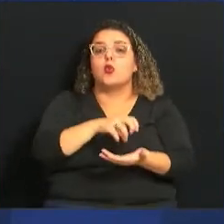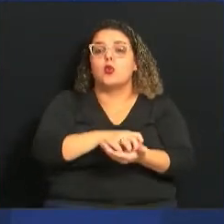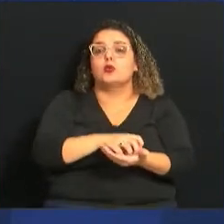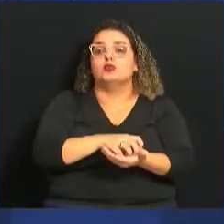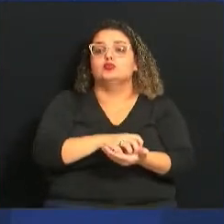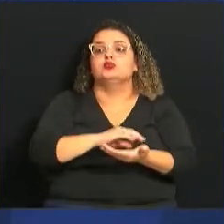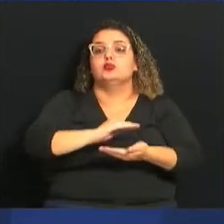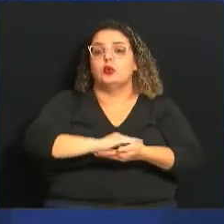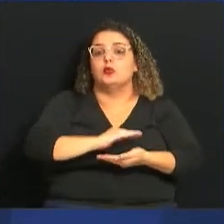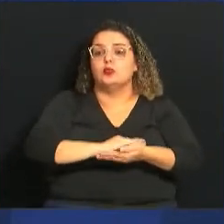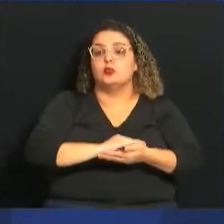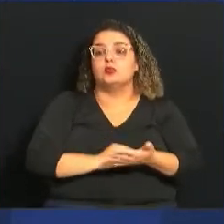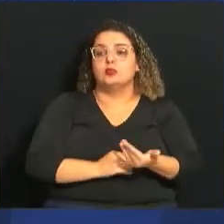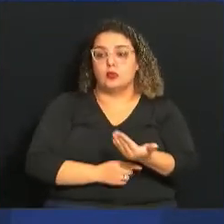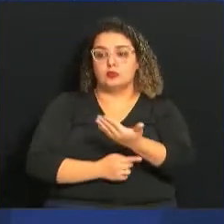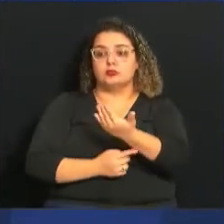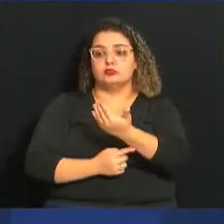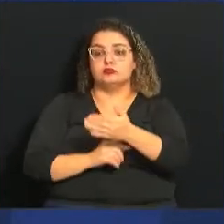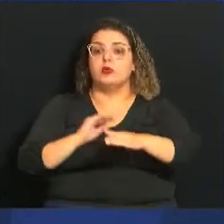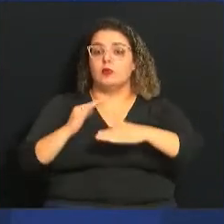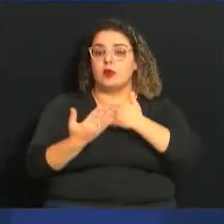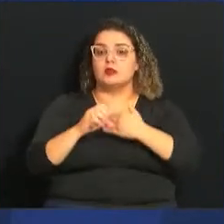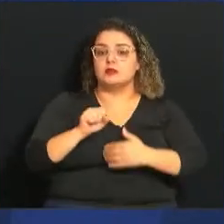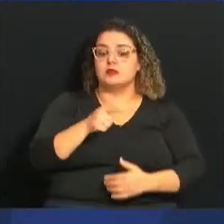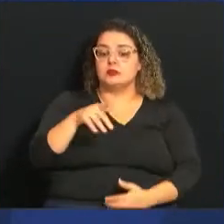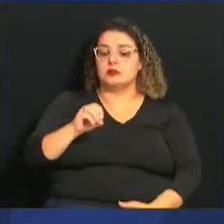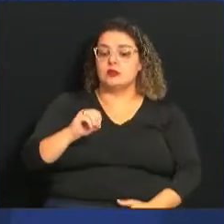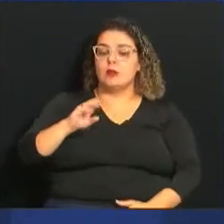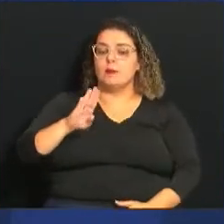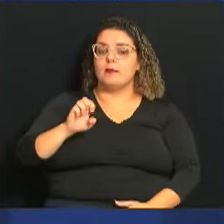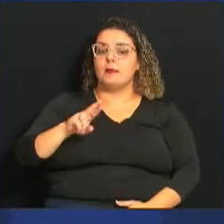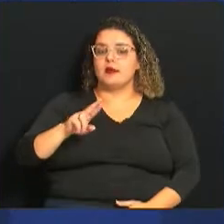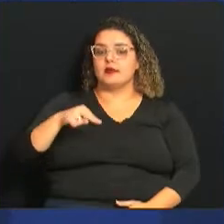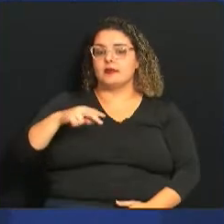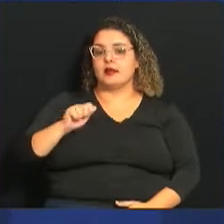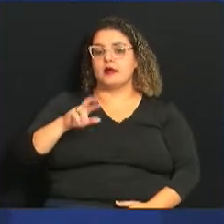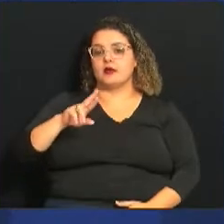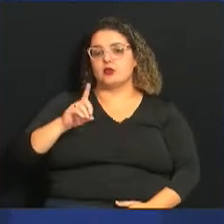sede da R6, no bairro São Bernardo.